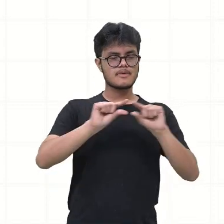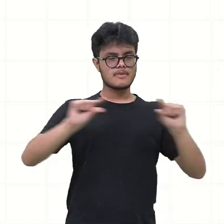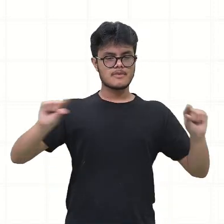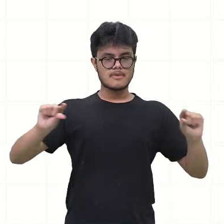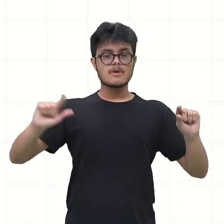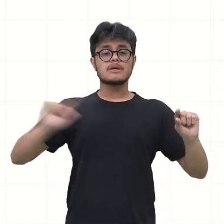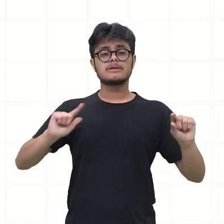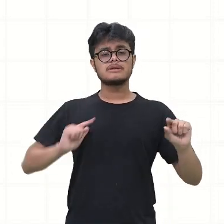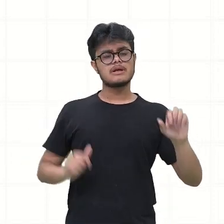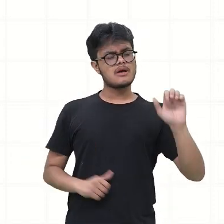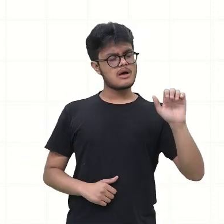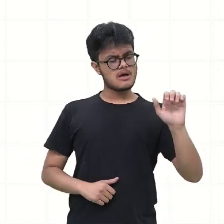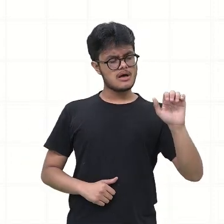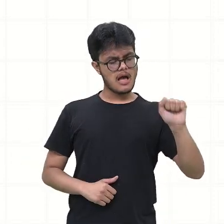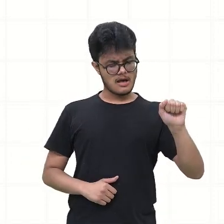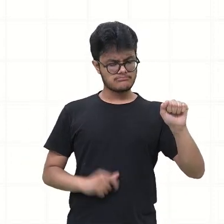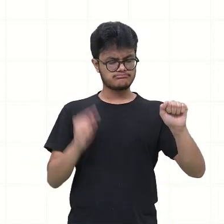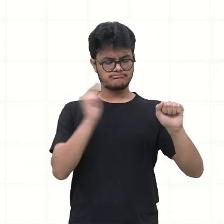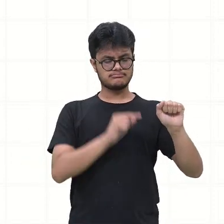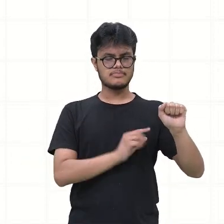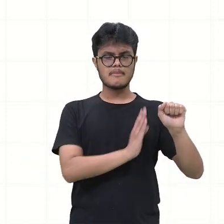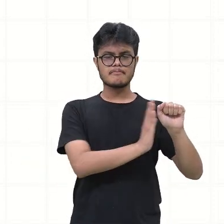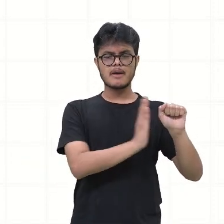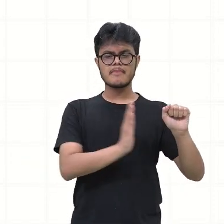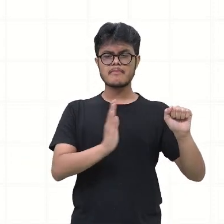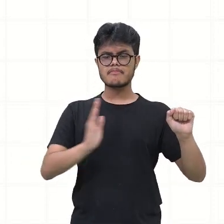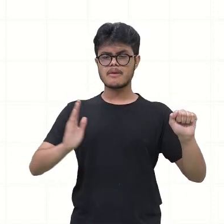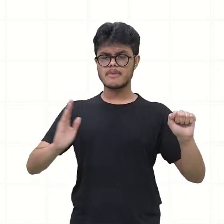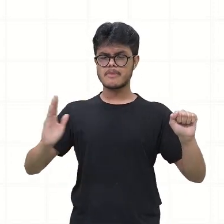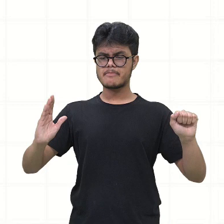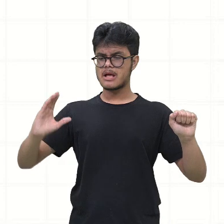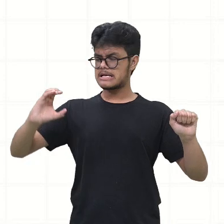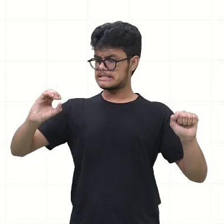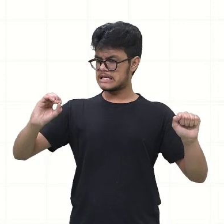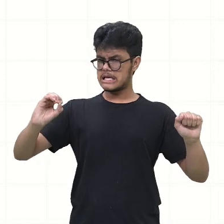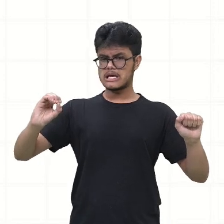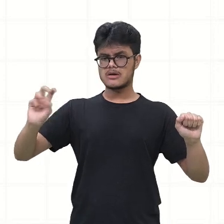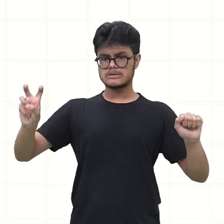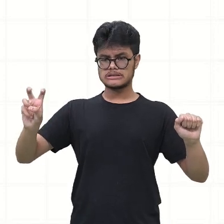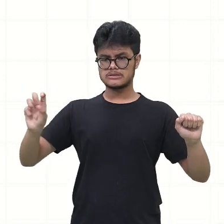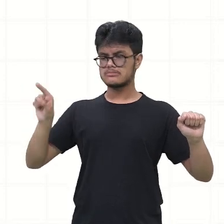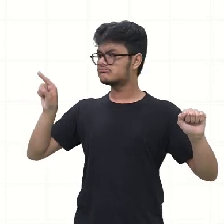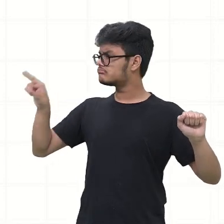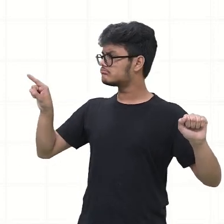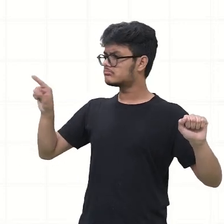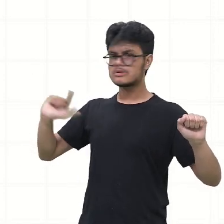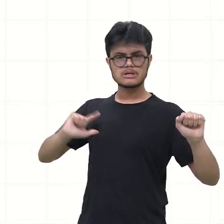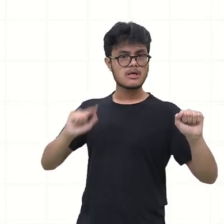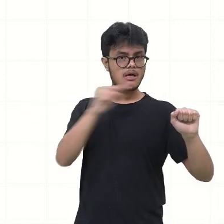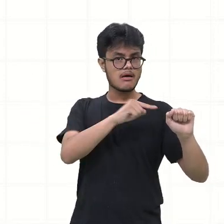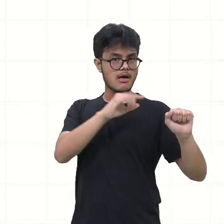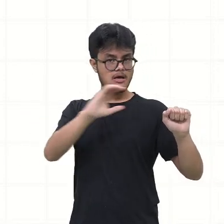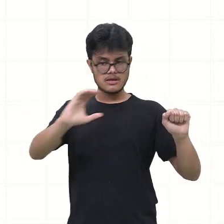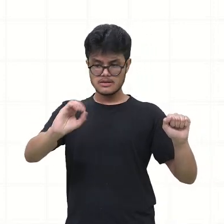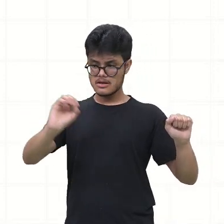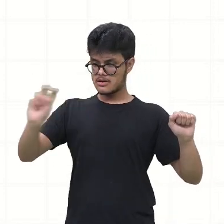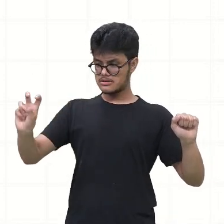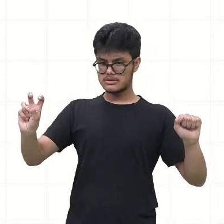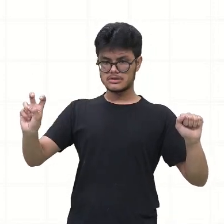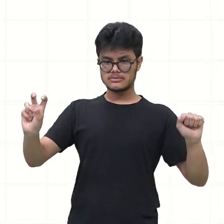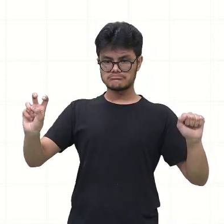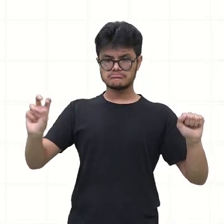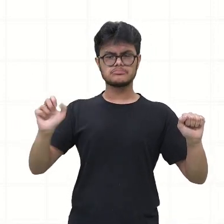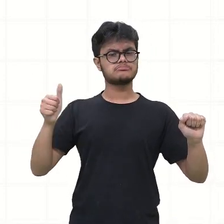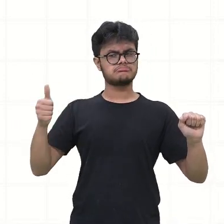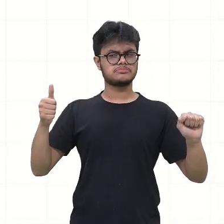representa uma parte de uma reta numérica. Observe, né? Nós temos aqui a letra a origem 0 e